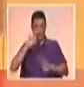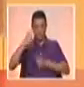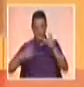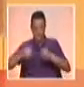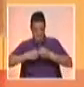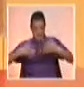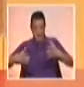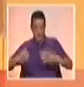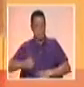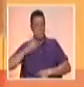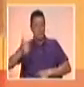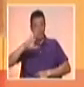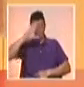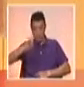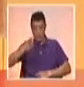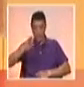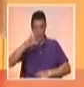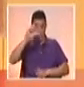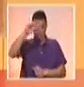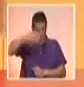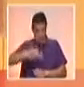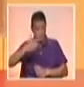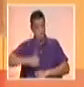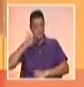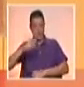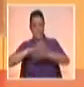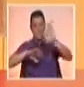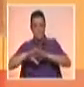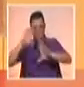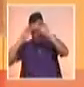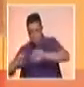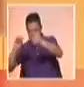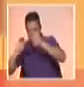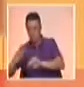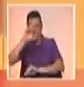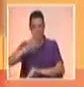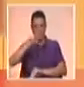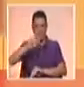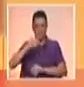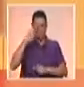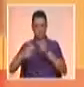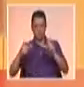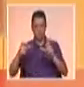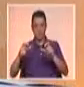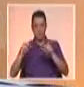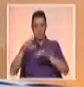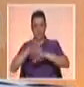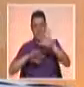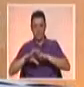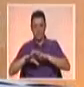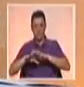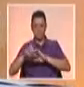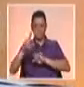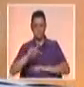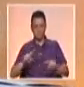souberem a língua, melhor, não é? Exatamente, melhor. É isso. Vocês fazem algum tipo de formação também para pessoas, Eduardo, que